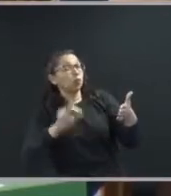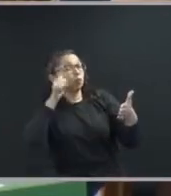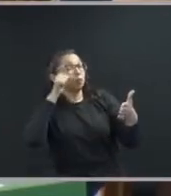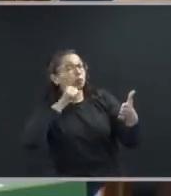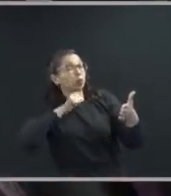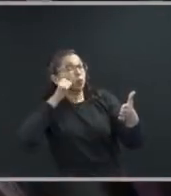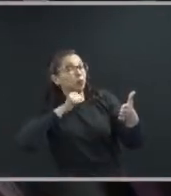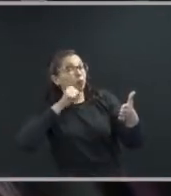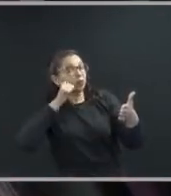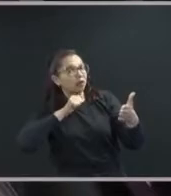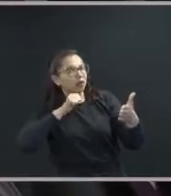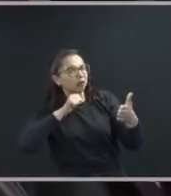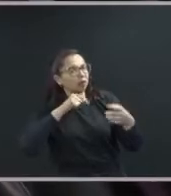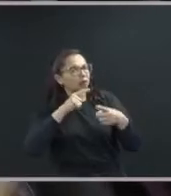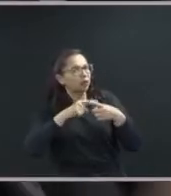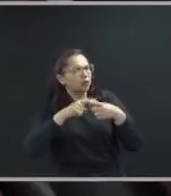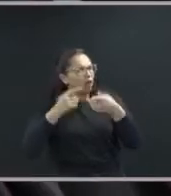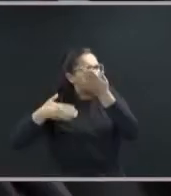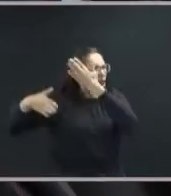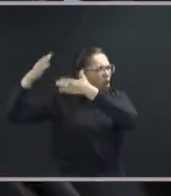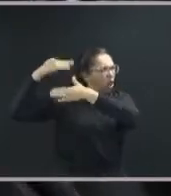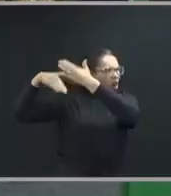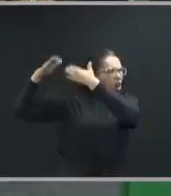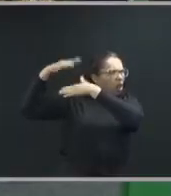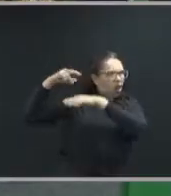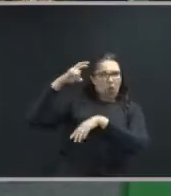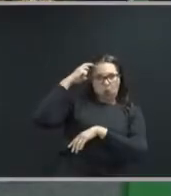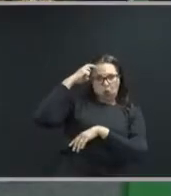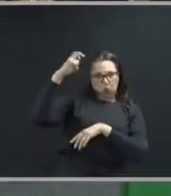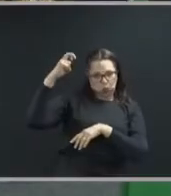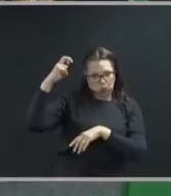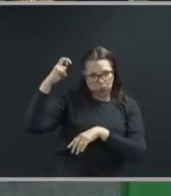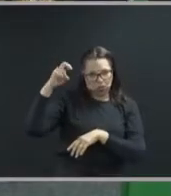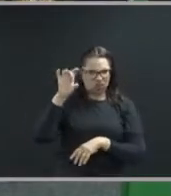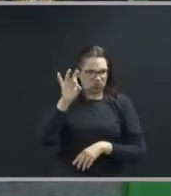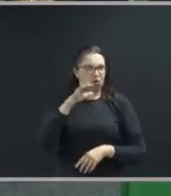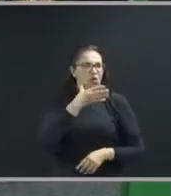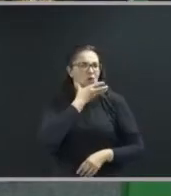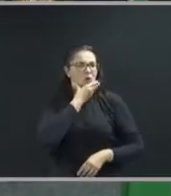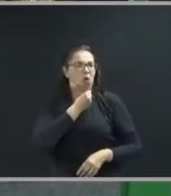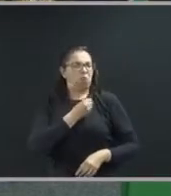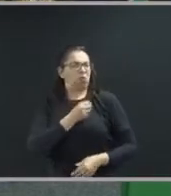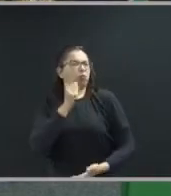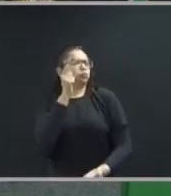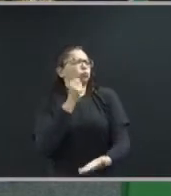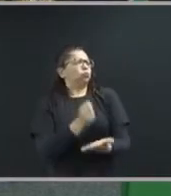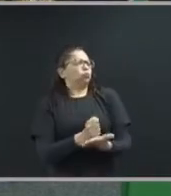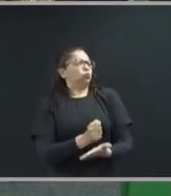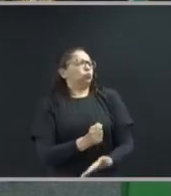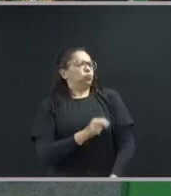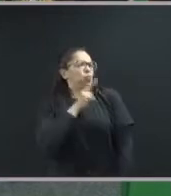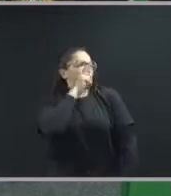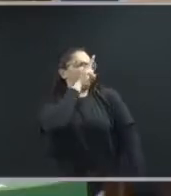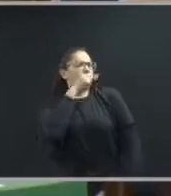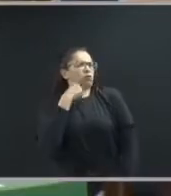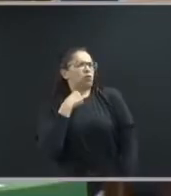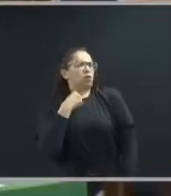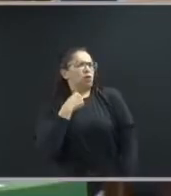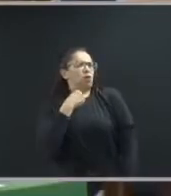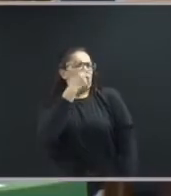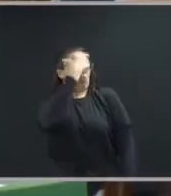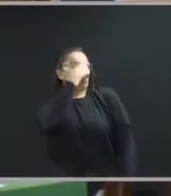uma cultura machista, que eu não sei de onde que apareceu esse negócio. Aí o irmão quer mostrar texto. Meu